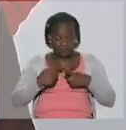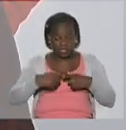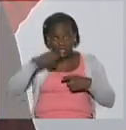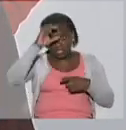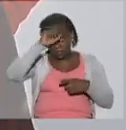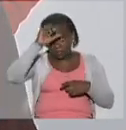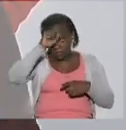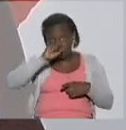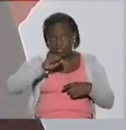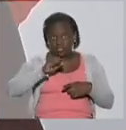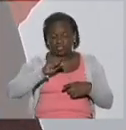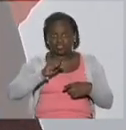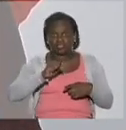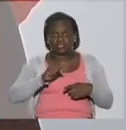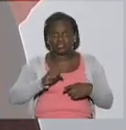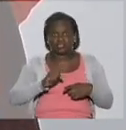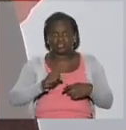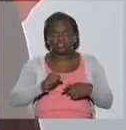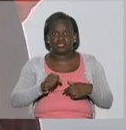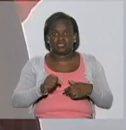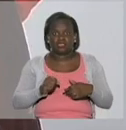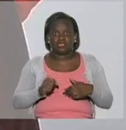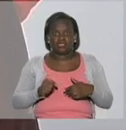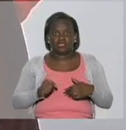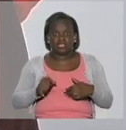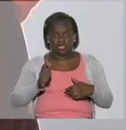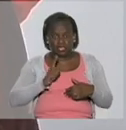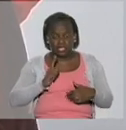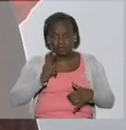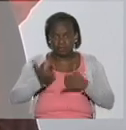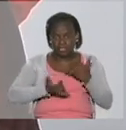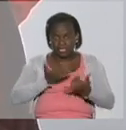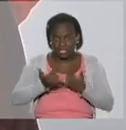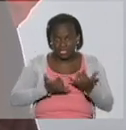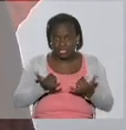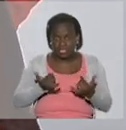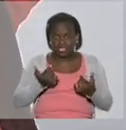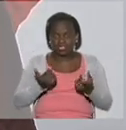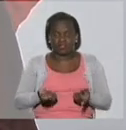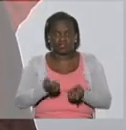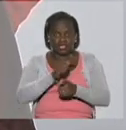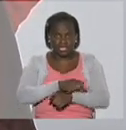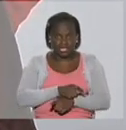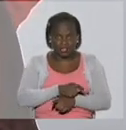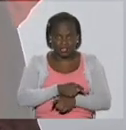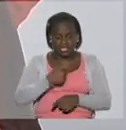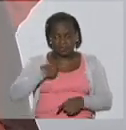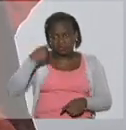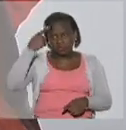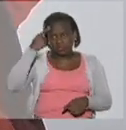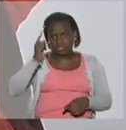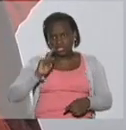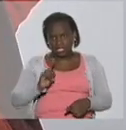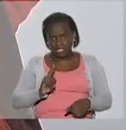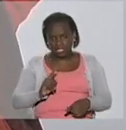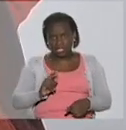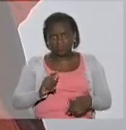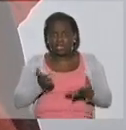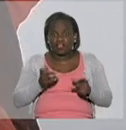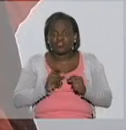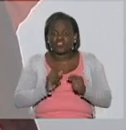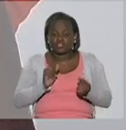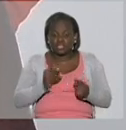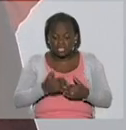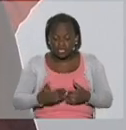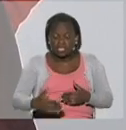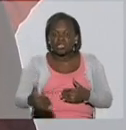Porque a aprendizagem, assim, ela tem essa brincadeira com a contradição. Eu não sei, o